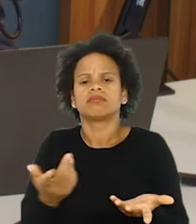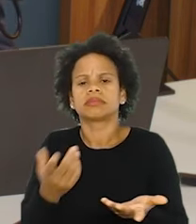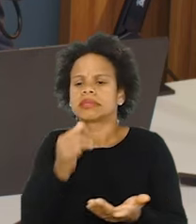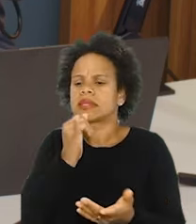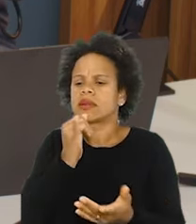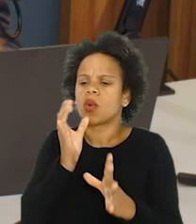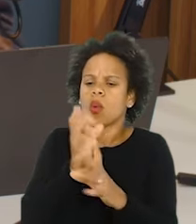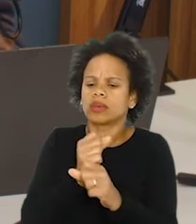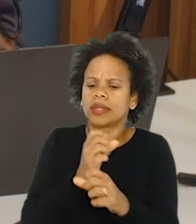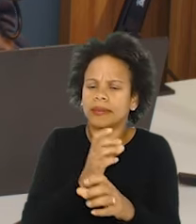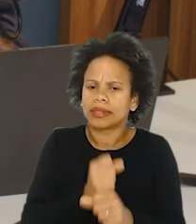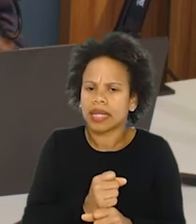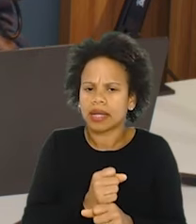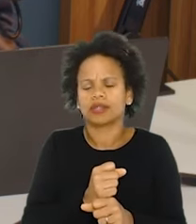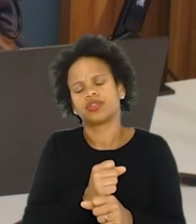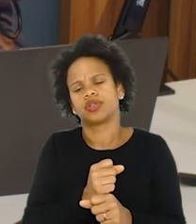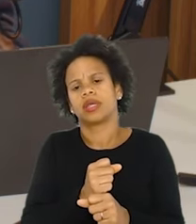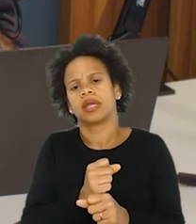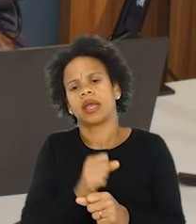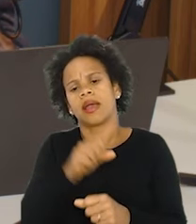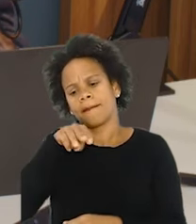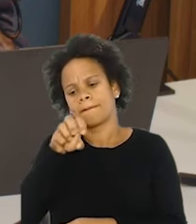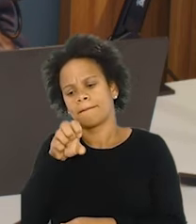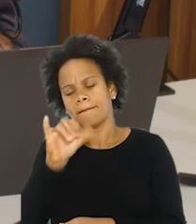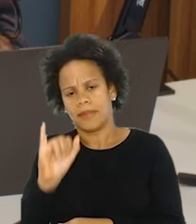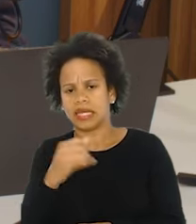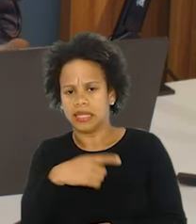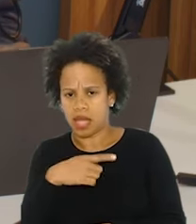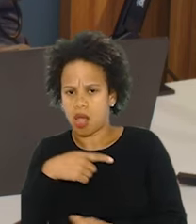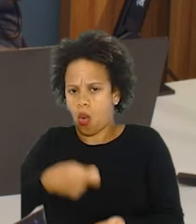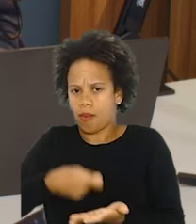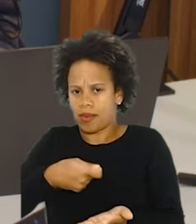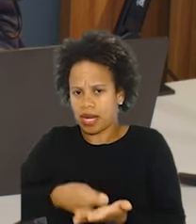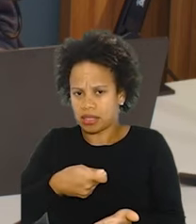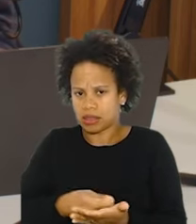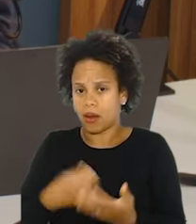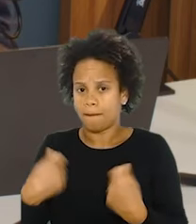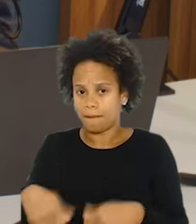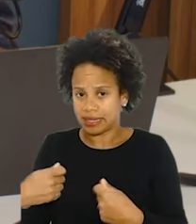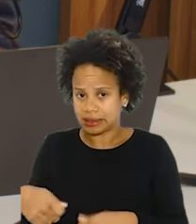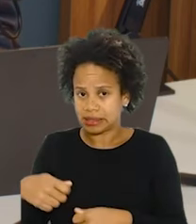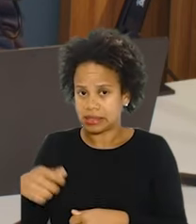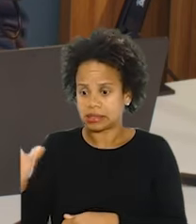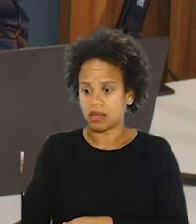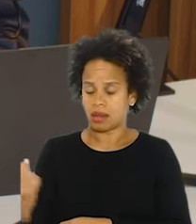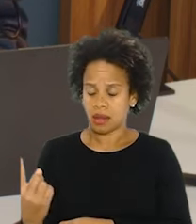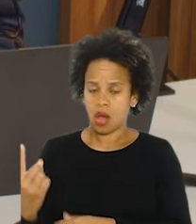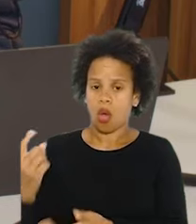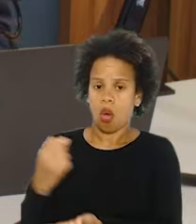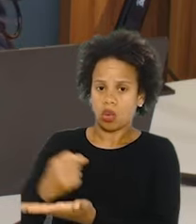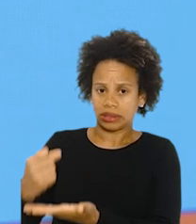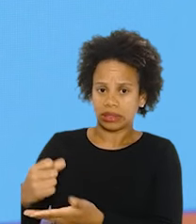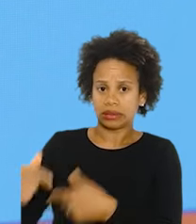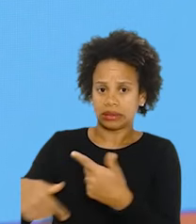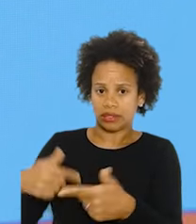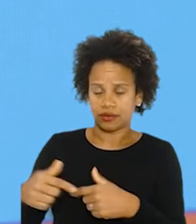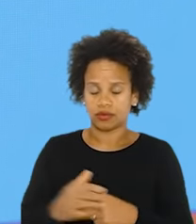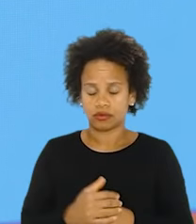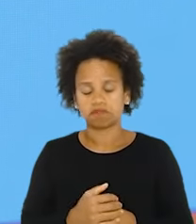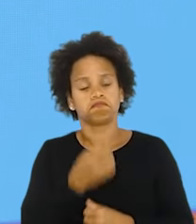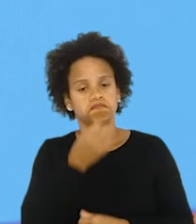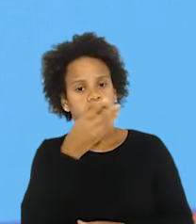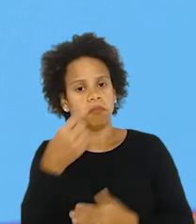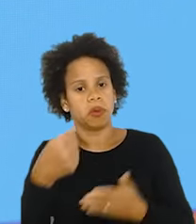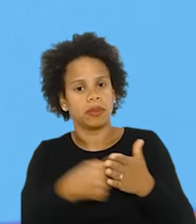contabilidade os serviços contabilistas o mei tem alguma obrigação ele tem que contratar esse tipo de serviço como é que funciona Diego Boa pergunta também viu